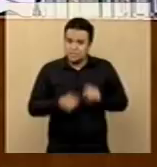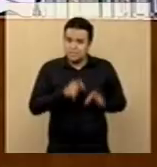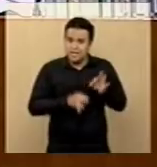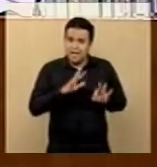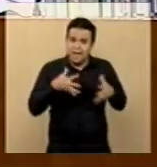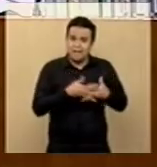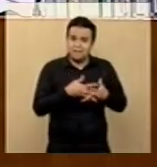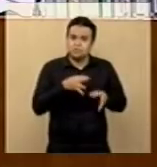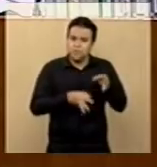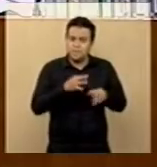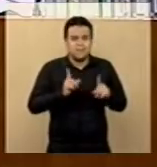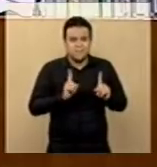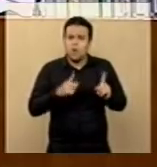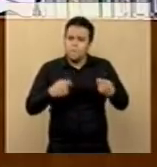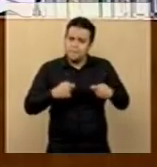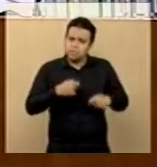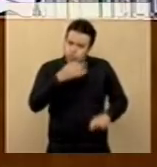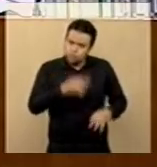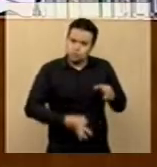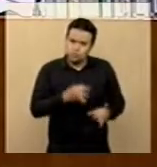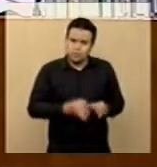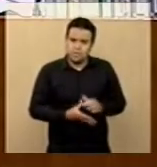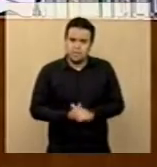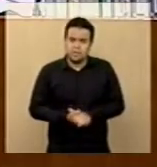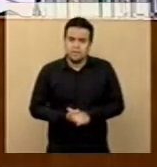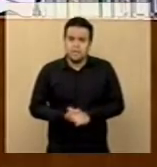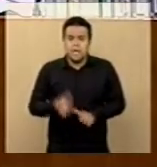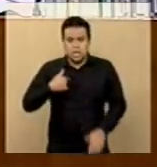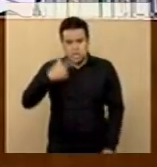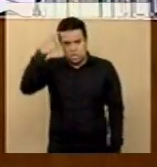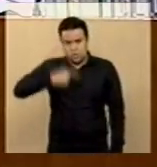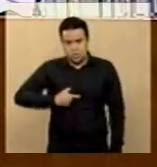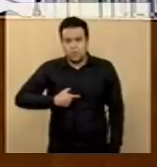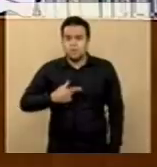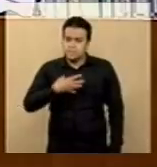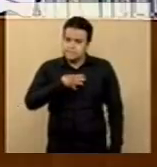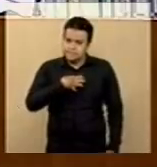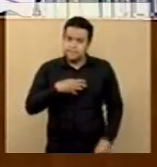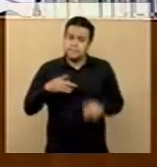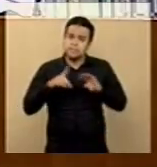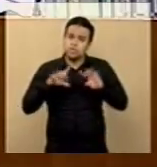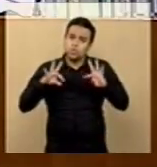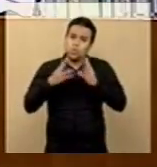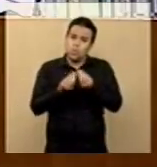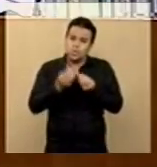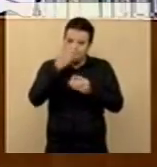É preciso que realmente o cidadão, eu como cidadã, me sinto, e todo cidadão brasileiro se